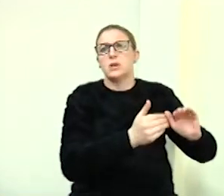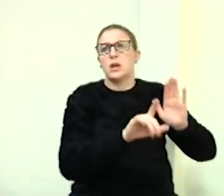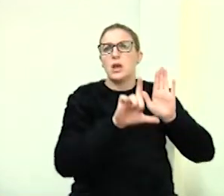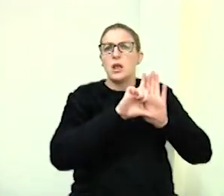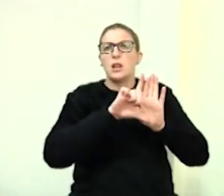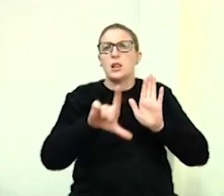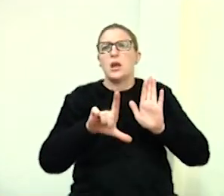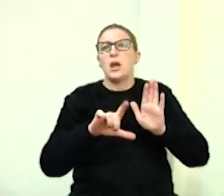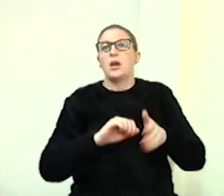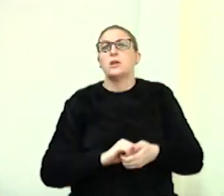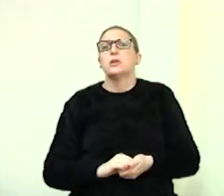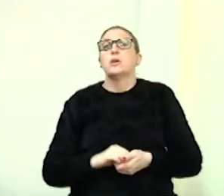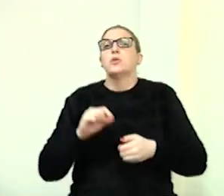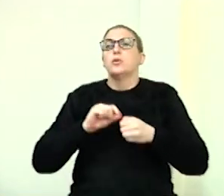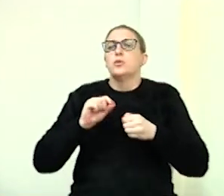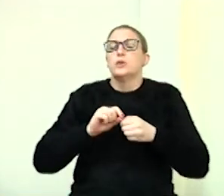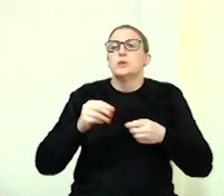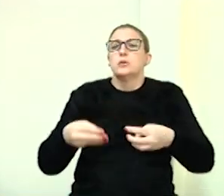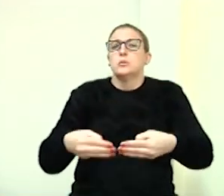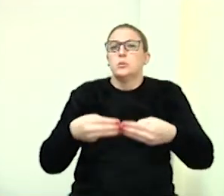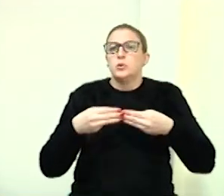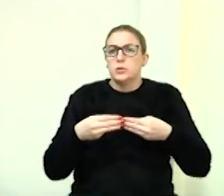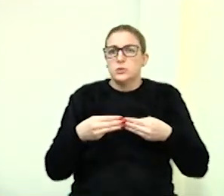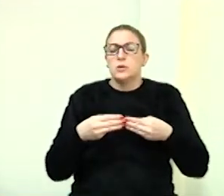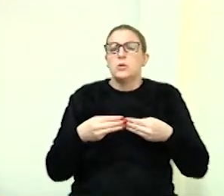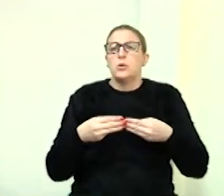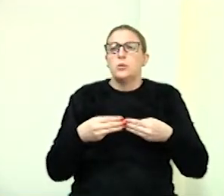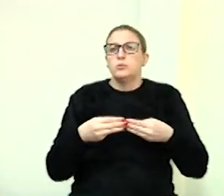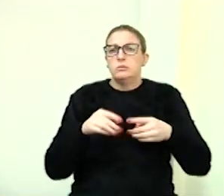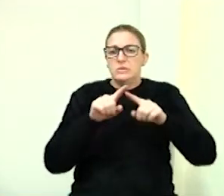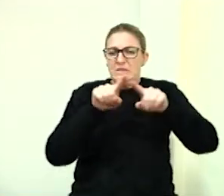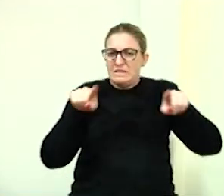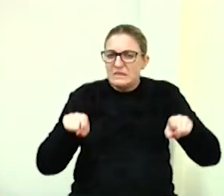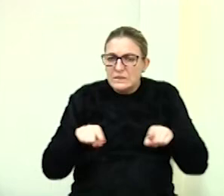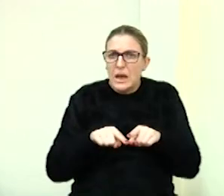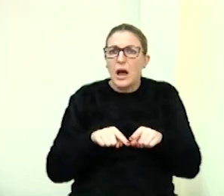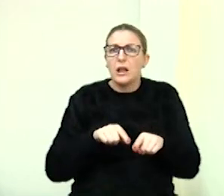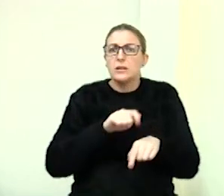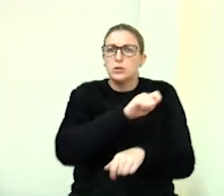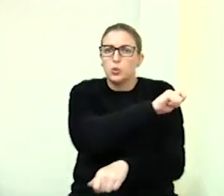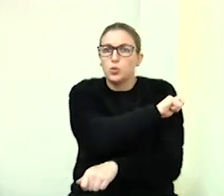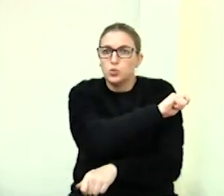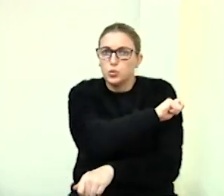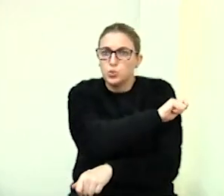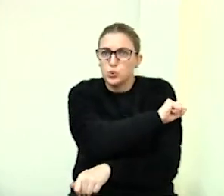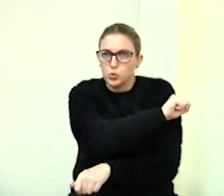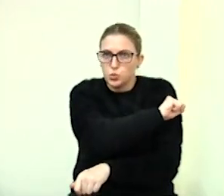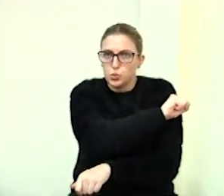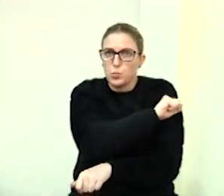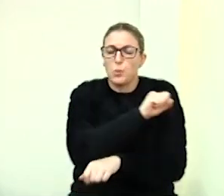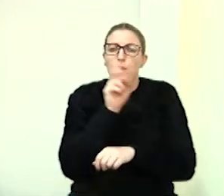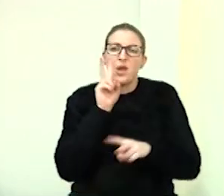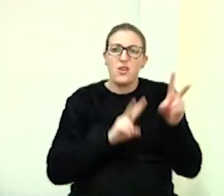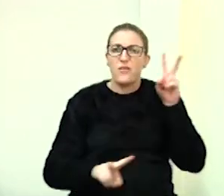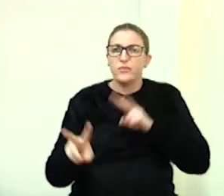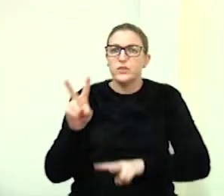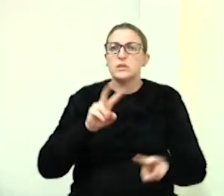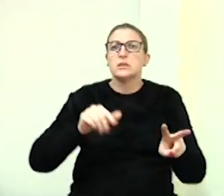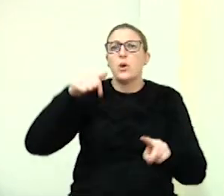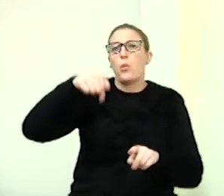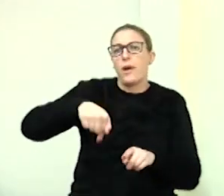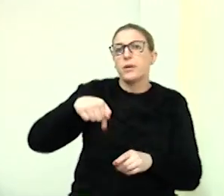Então, fizemos esta moção para que esta supervisão permaneça aqui, e para que essa estrutura não esteja, mais uma vez,